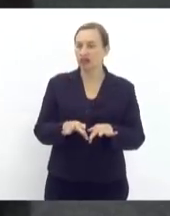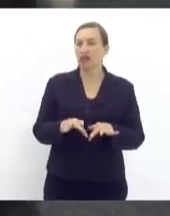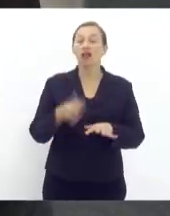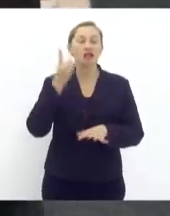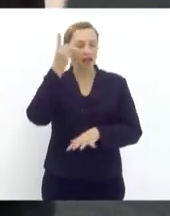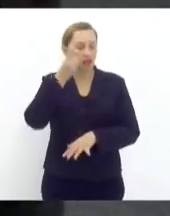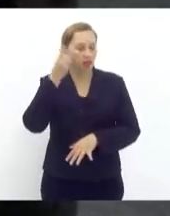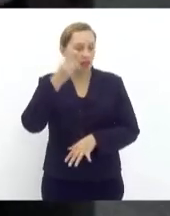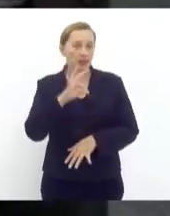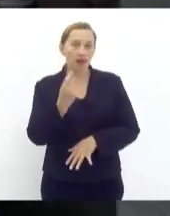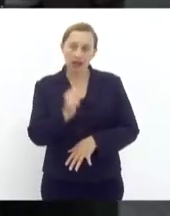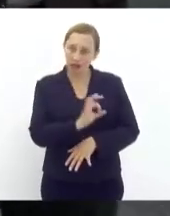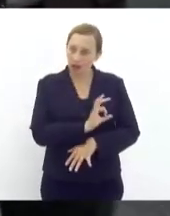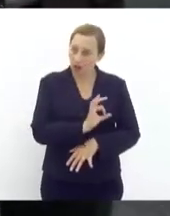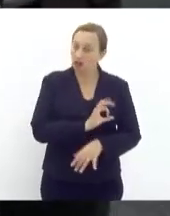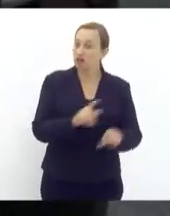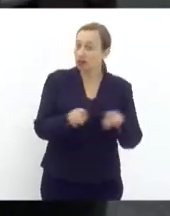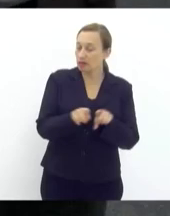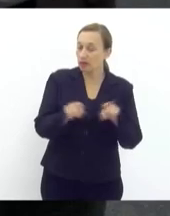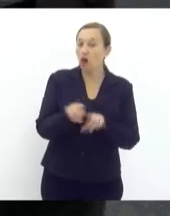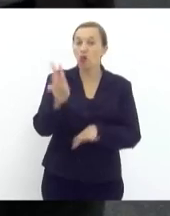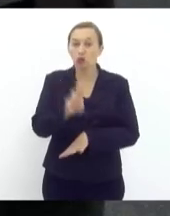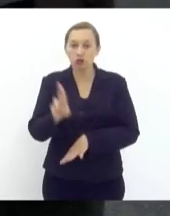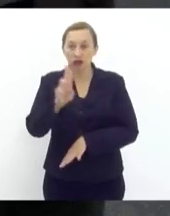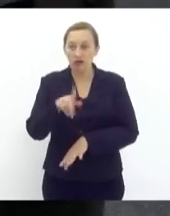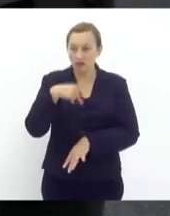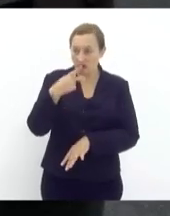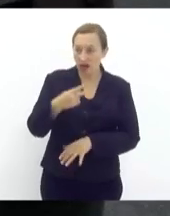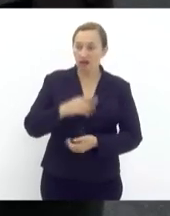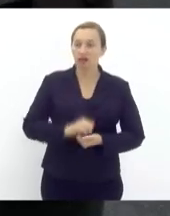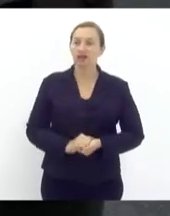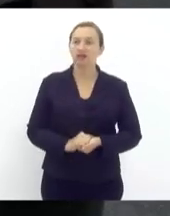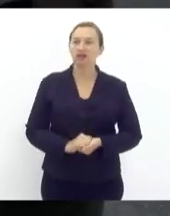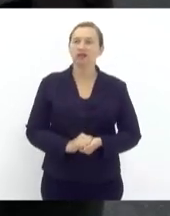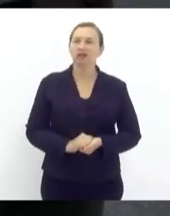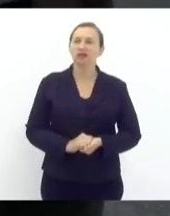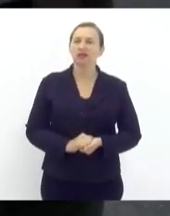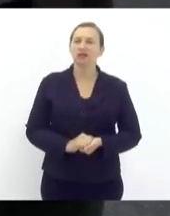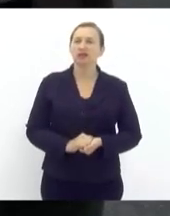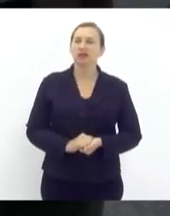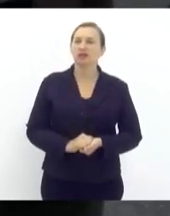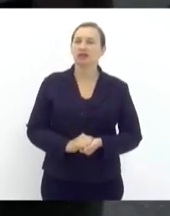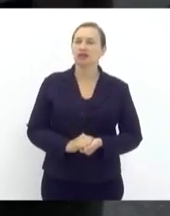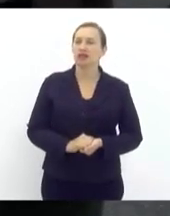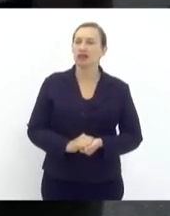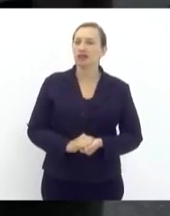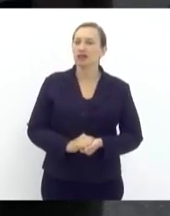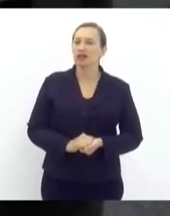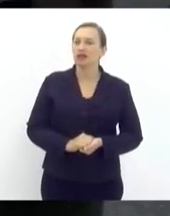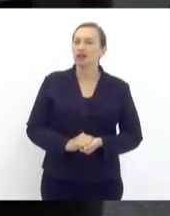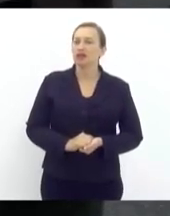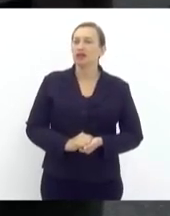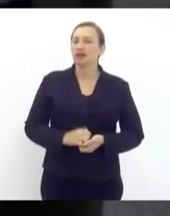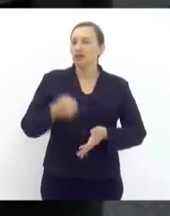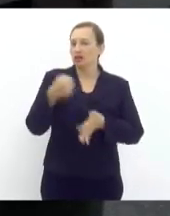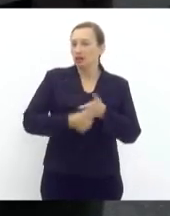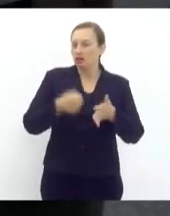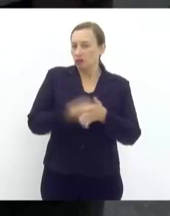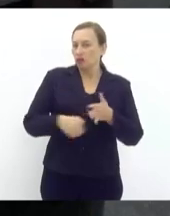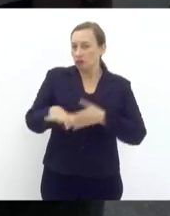que a deputada Marta Rocha também vai usar a palavra ela milita nessa área específica muito